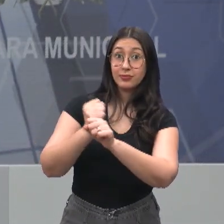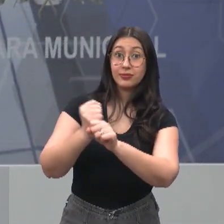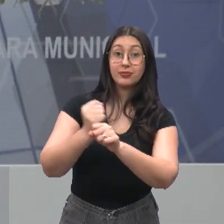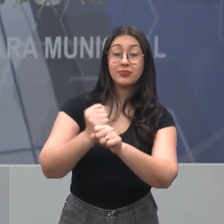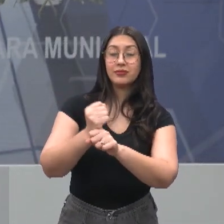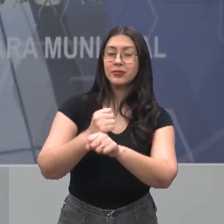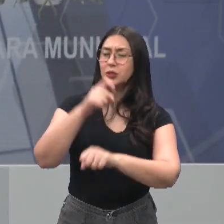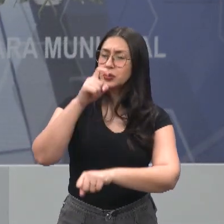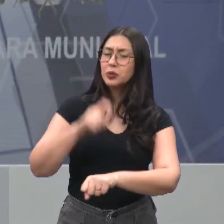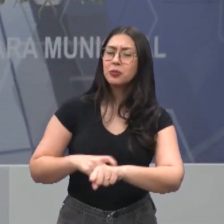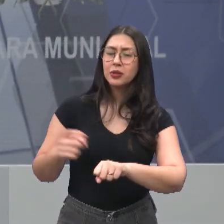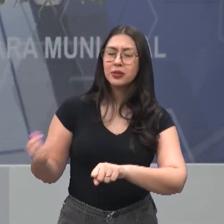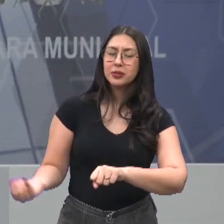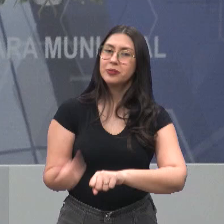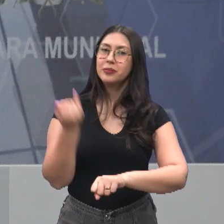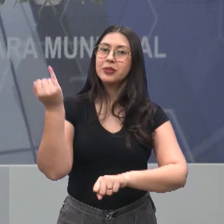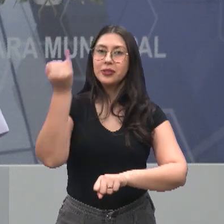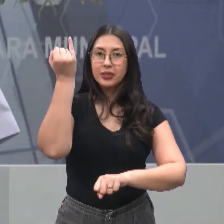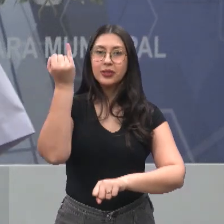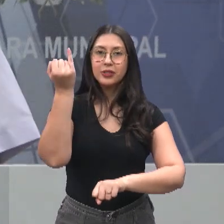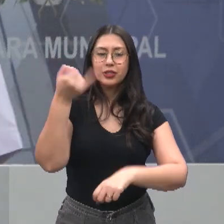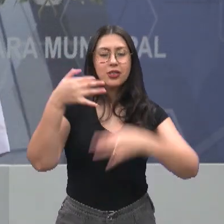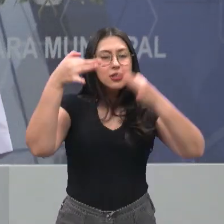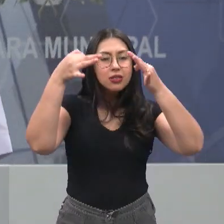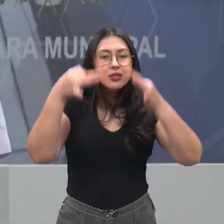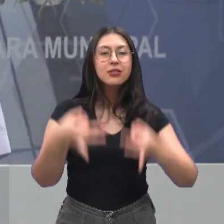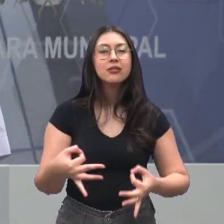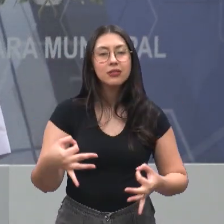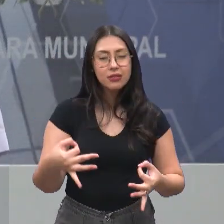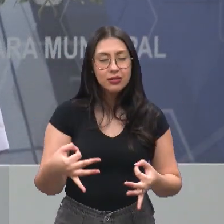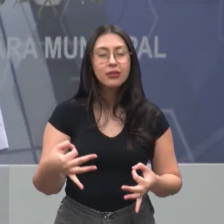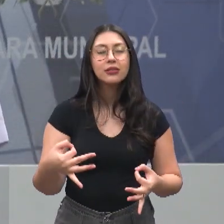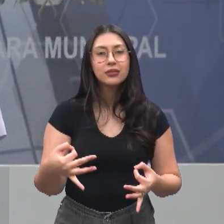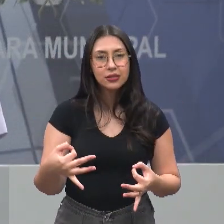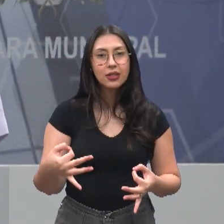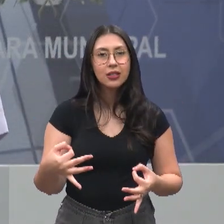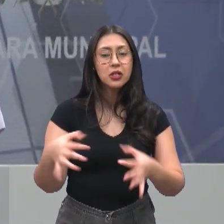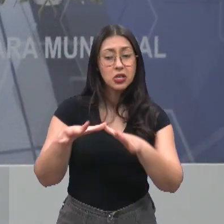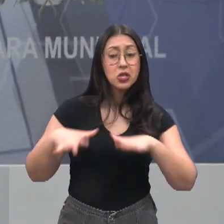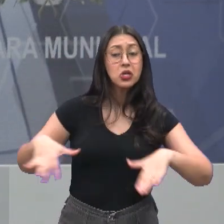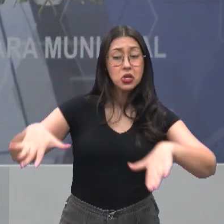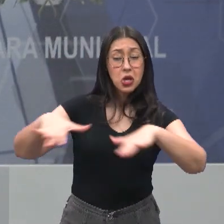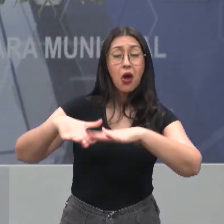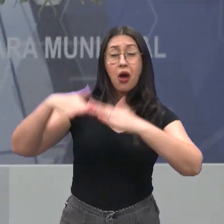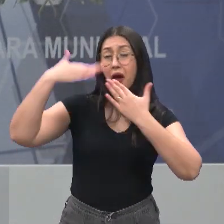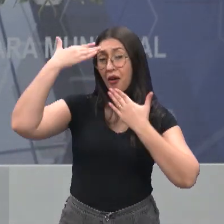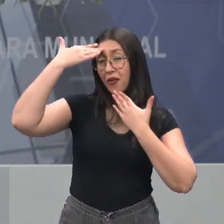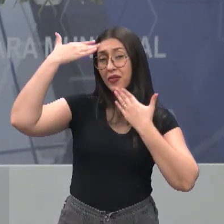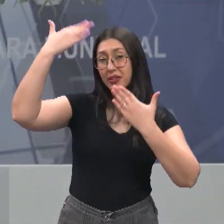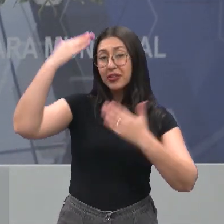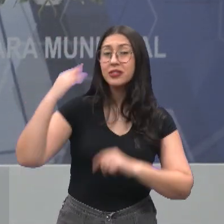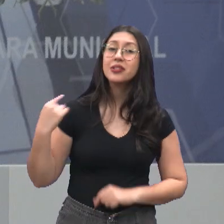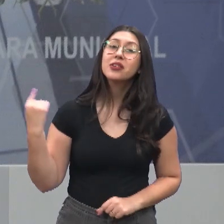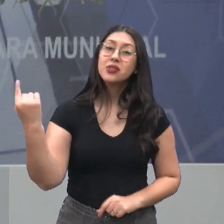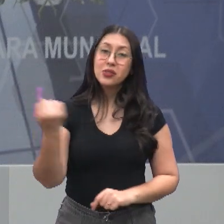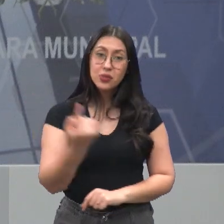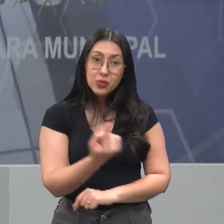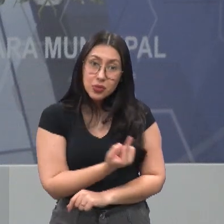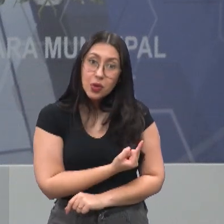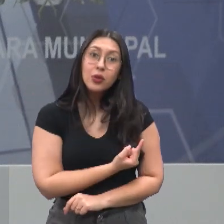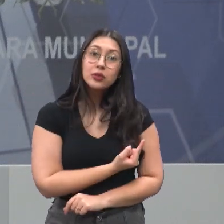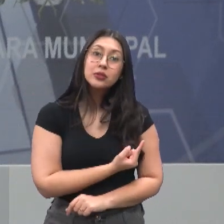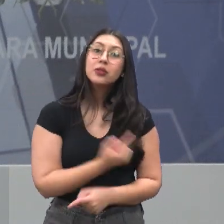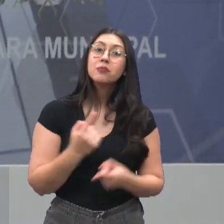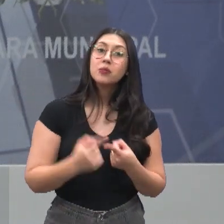hora importante e eu tenho certeza que eles serão muito gratos a todos nós nessa casa pela